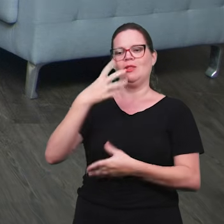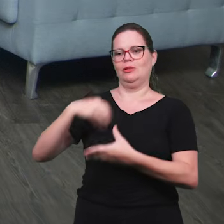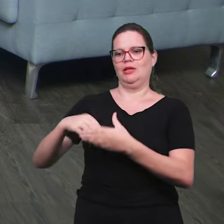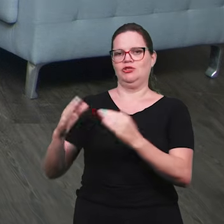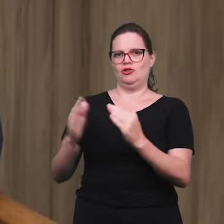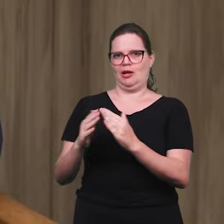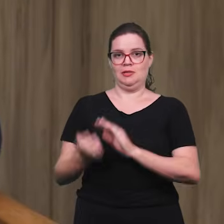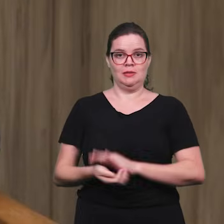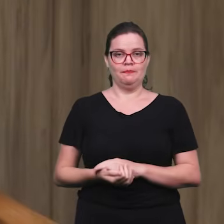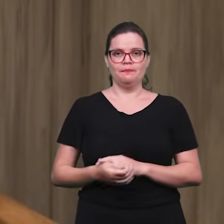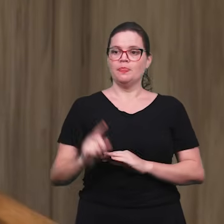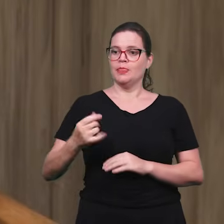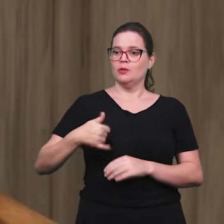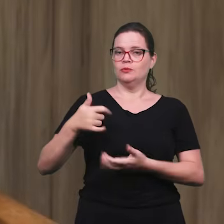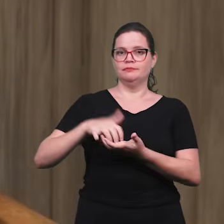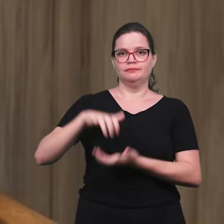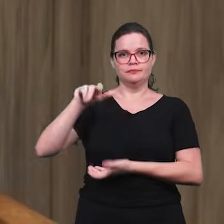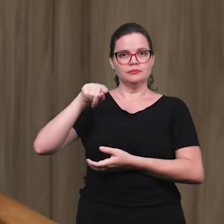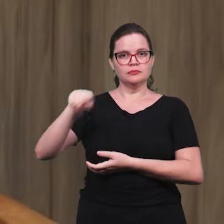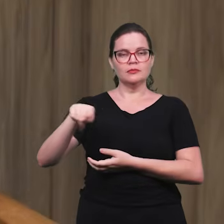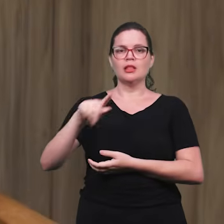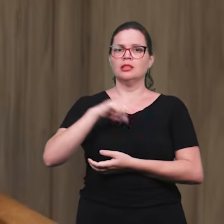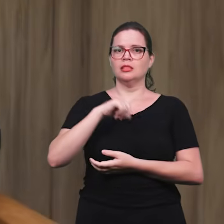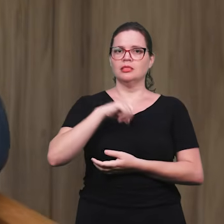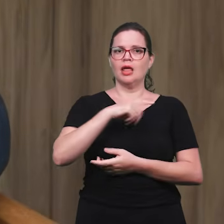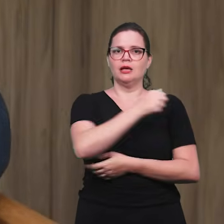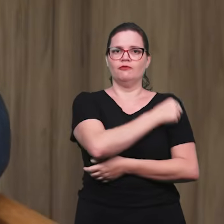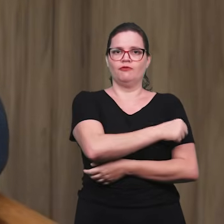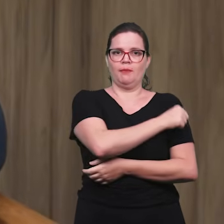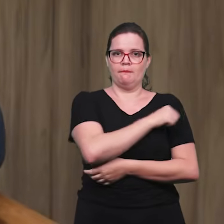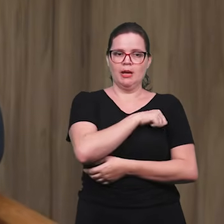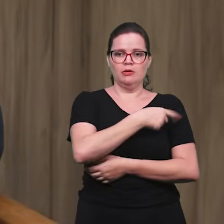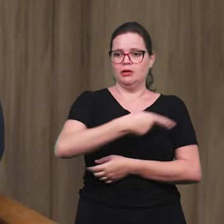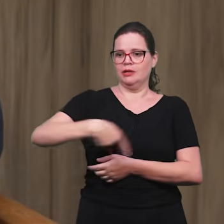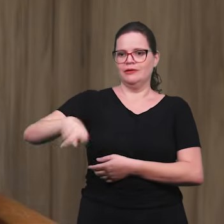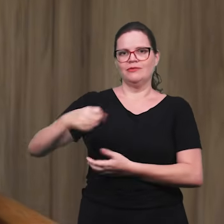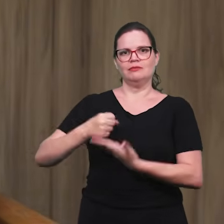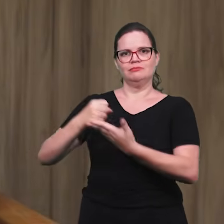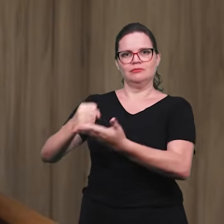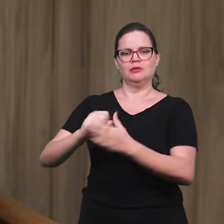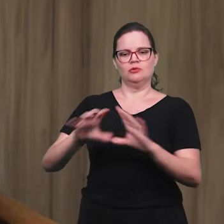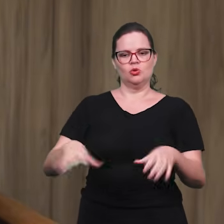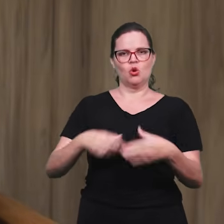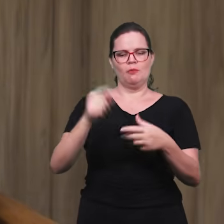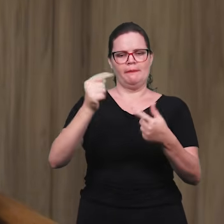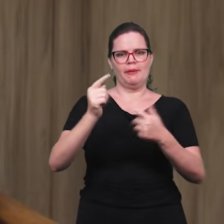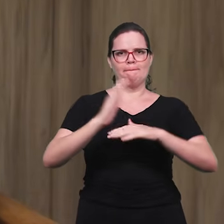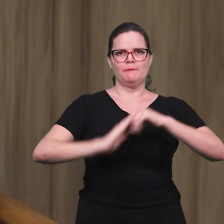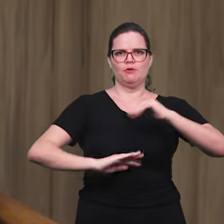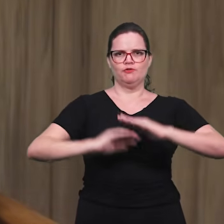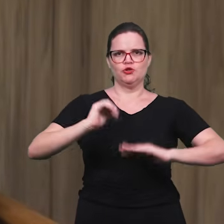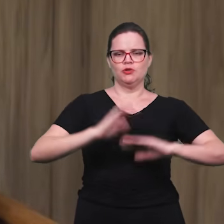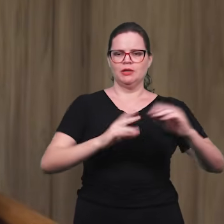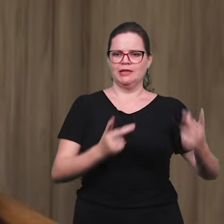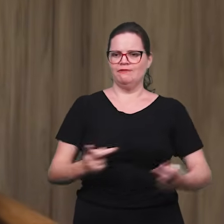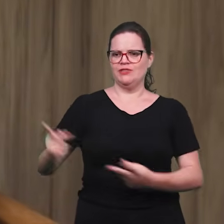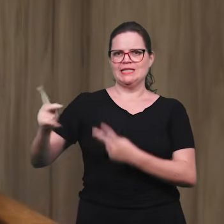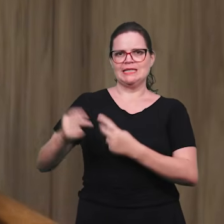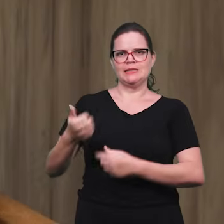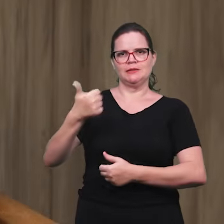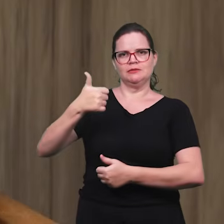em Casa, onde esse idoso ele é acompanhado em domicílio, ele tem uma equipe de profissionais que fazem